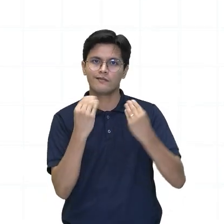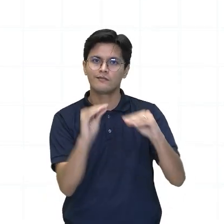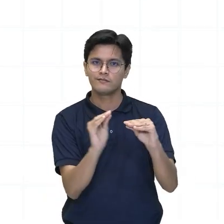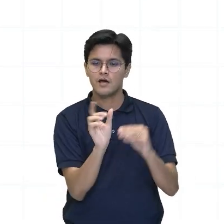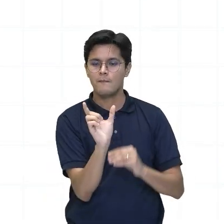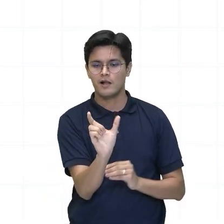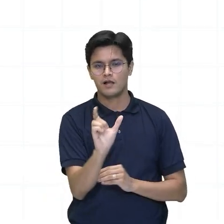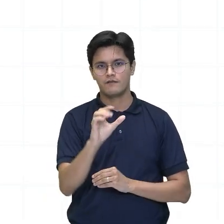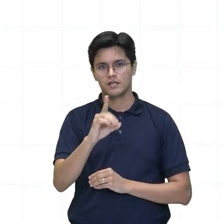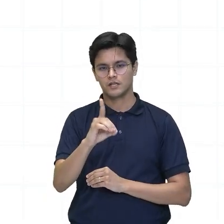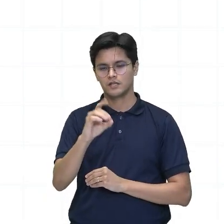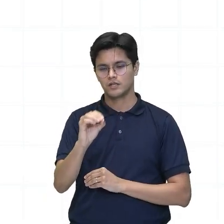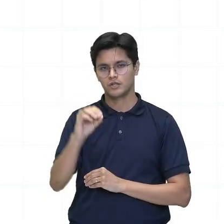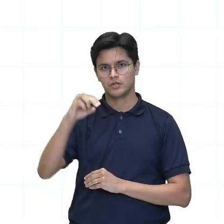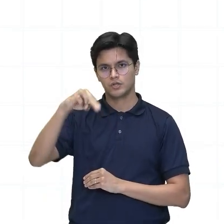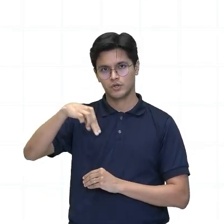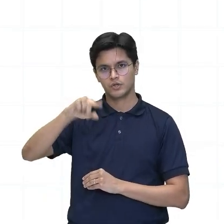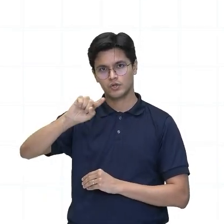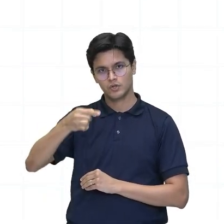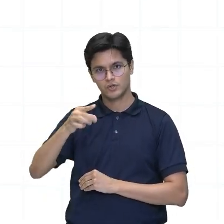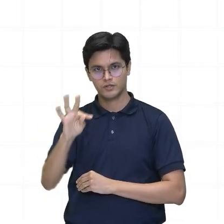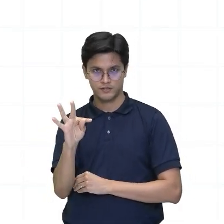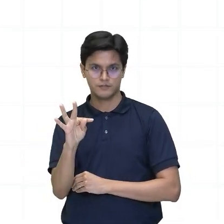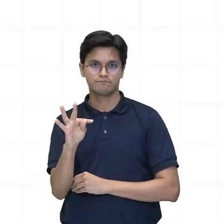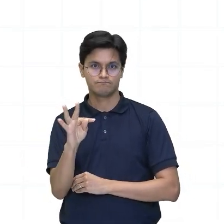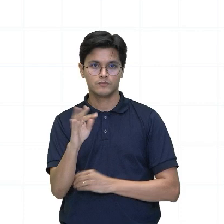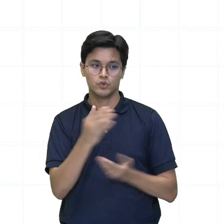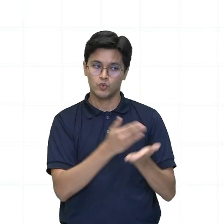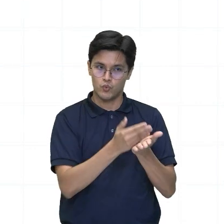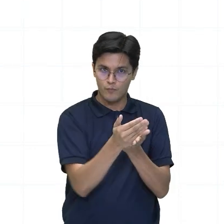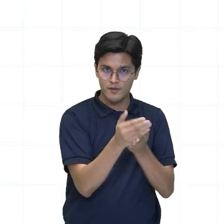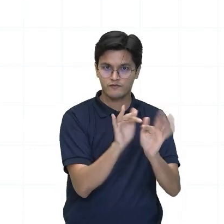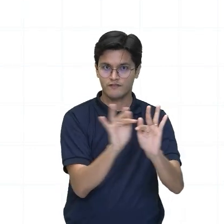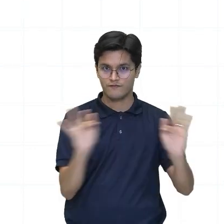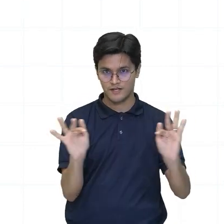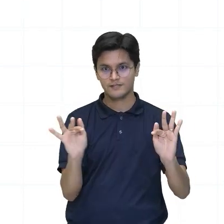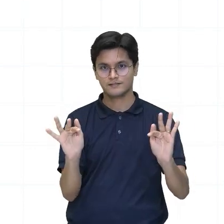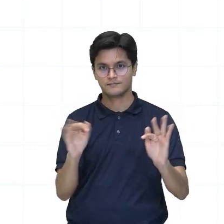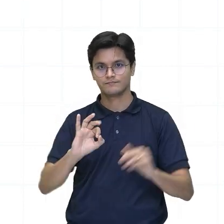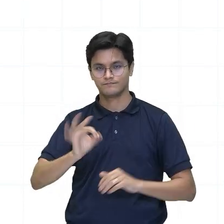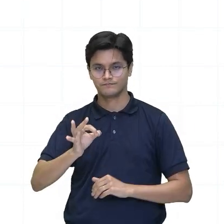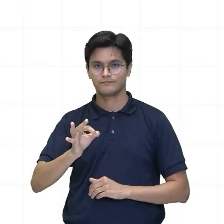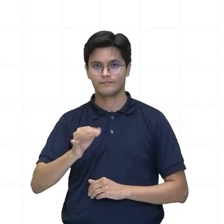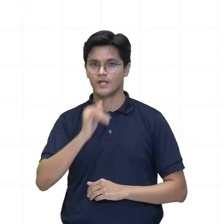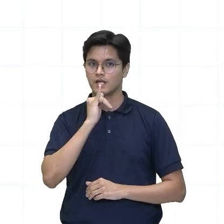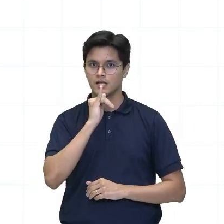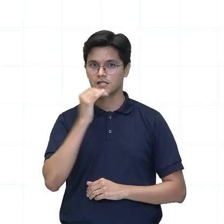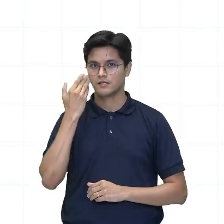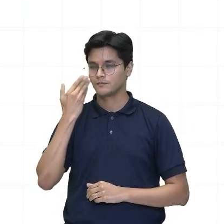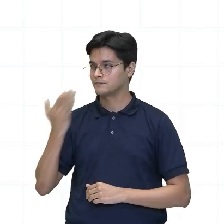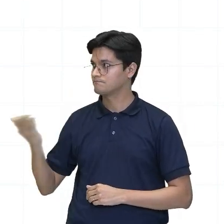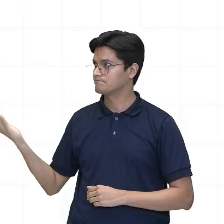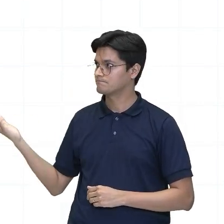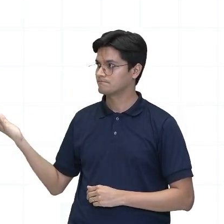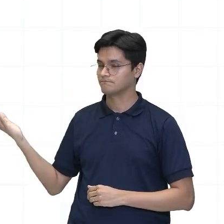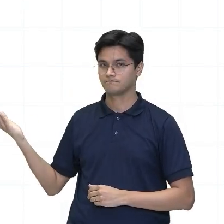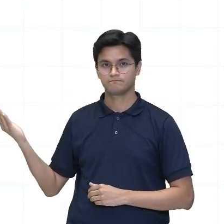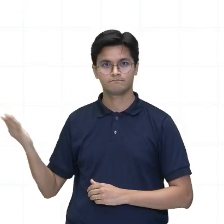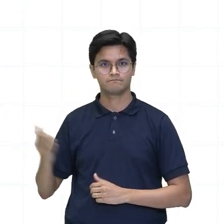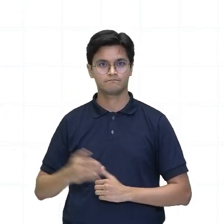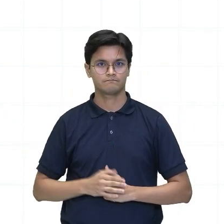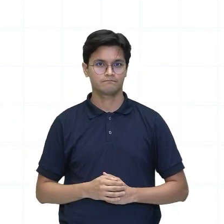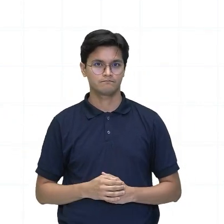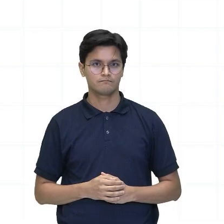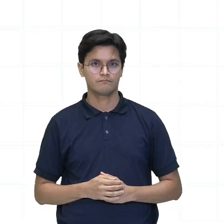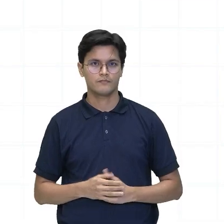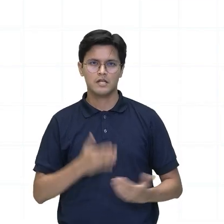tá bom? Lá no início. Então, eu digo, don't spend much time. Não gaste muito tempo.